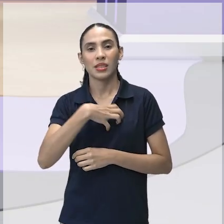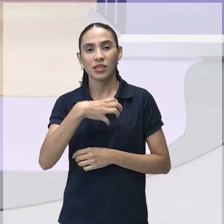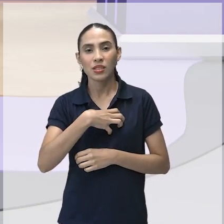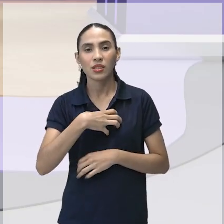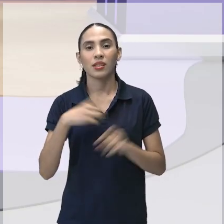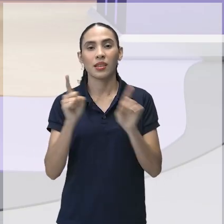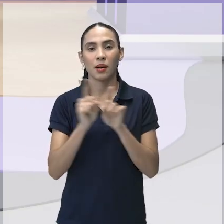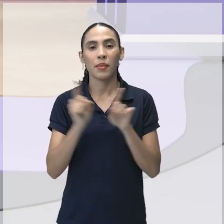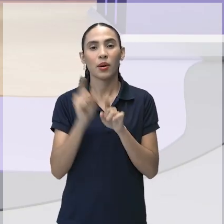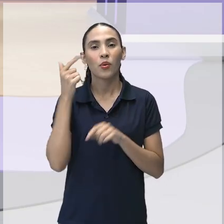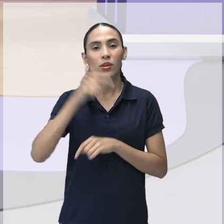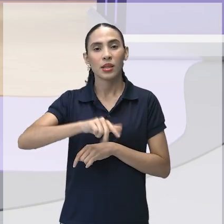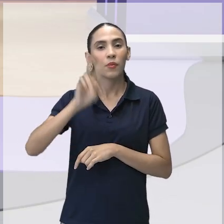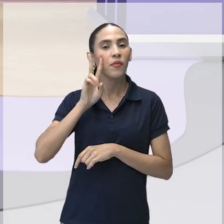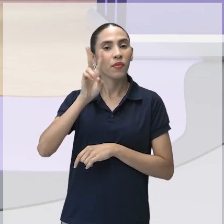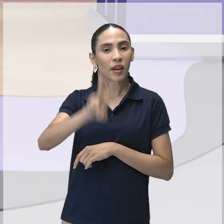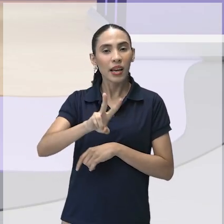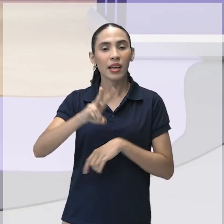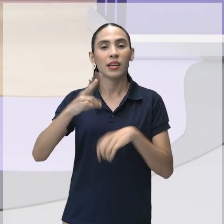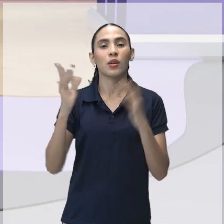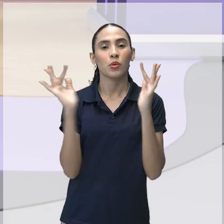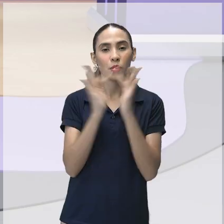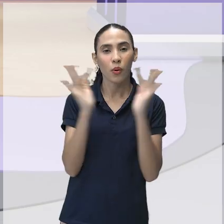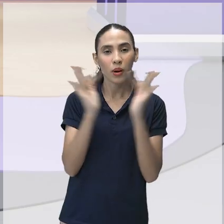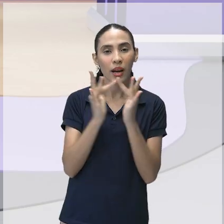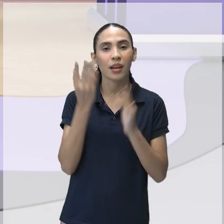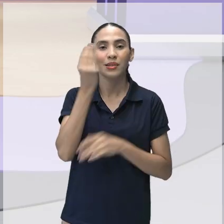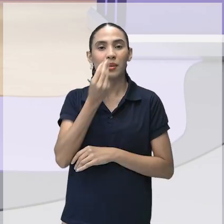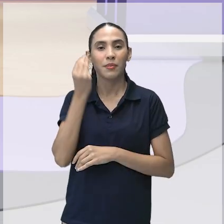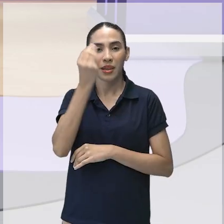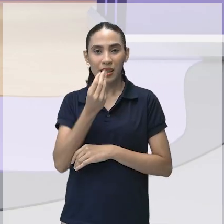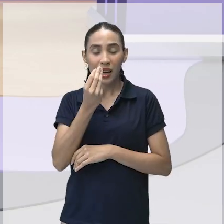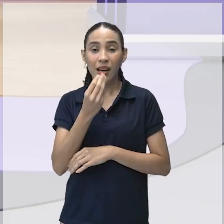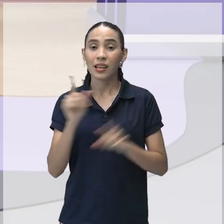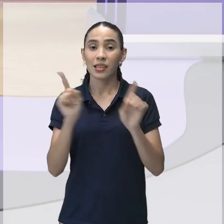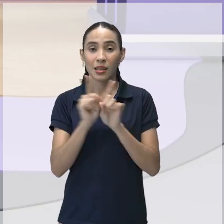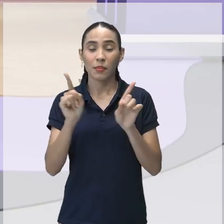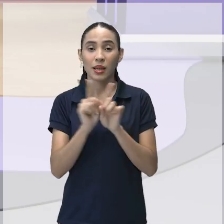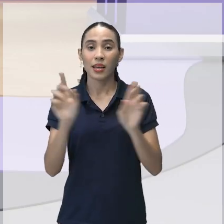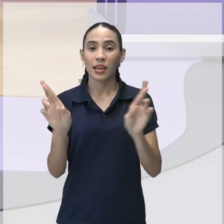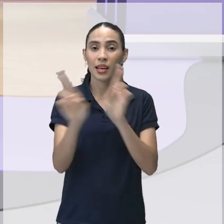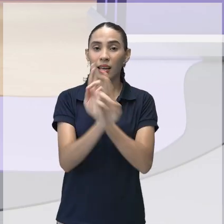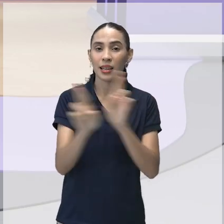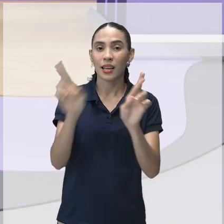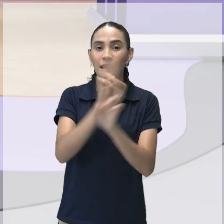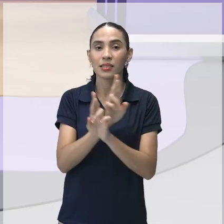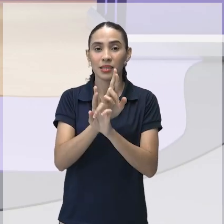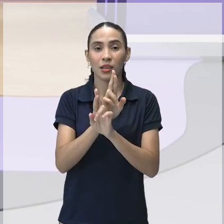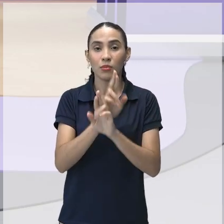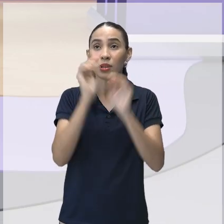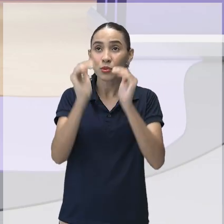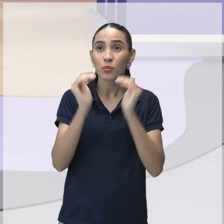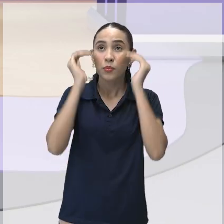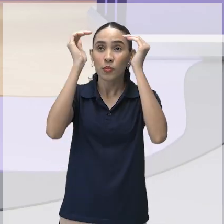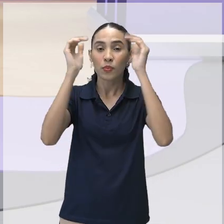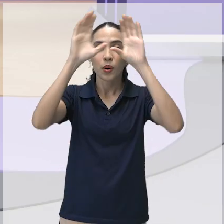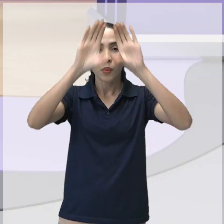sentir, podemos ver, podemos tocar, podemos experimentar, e essa relação com essa dimensão